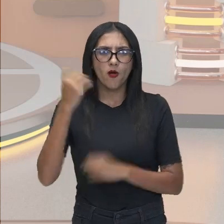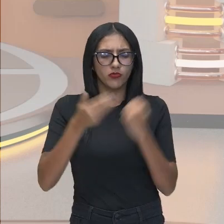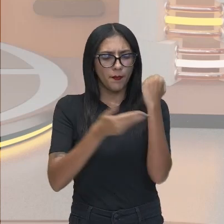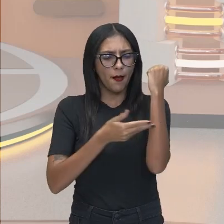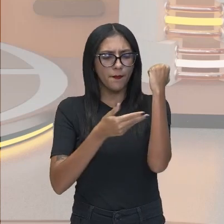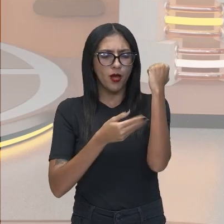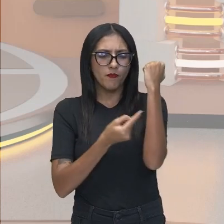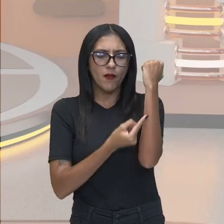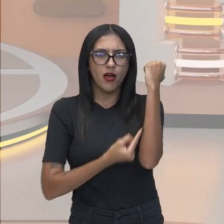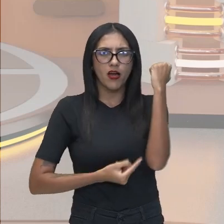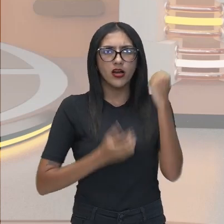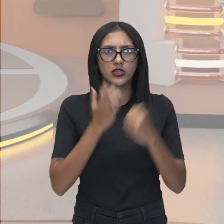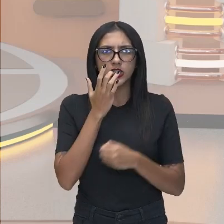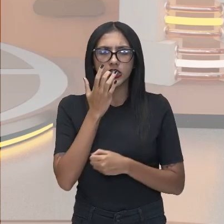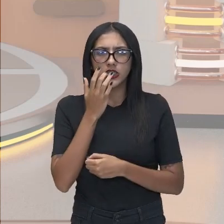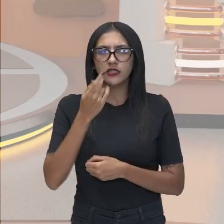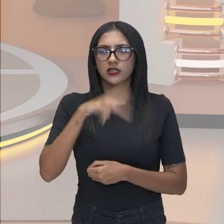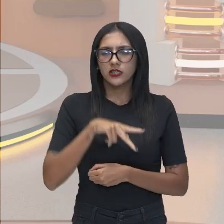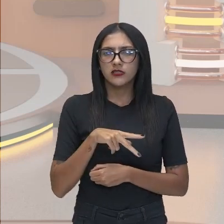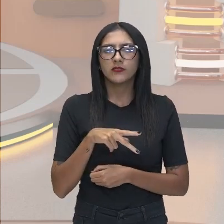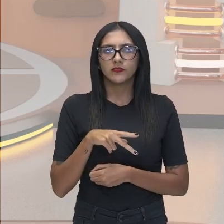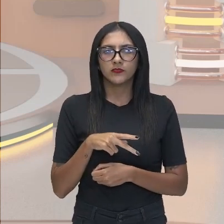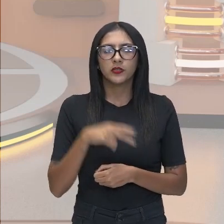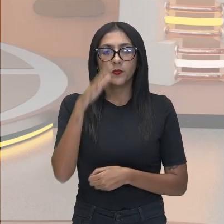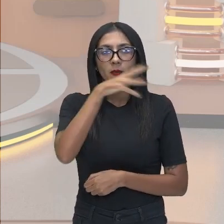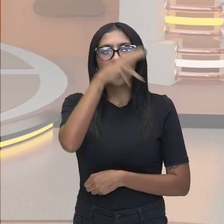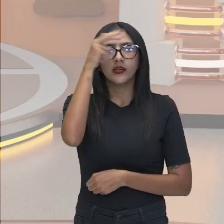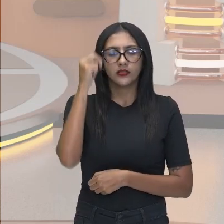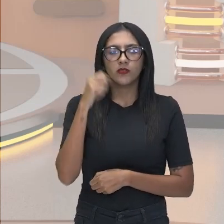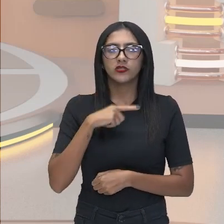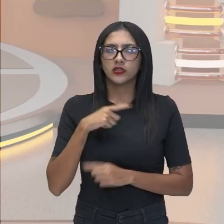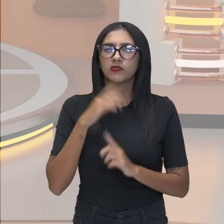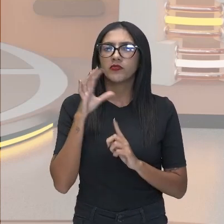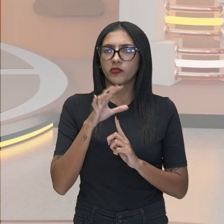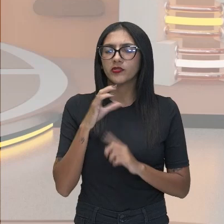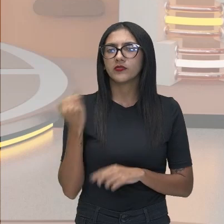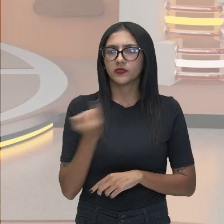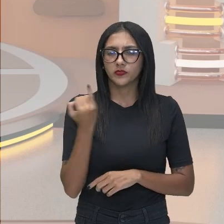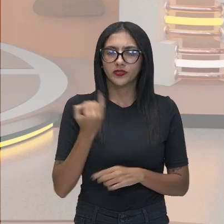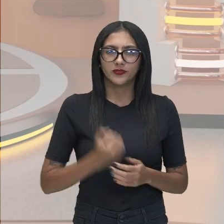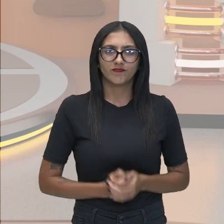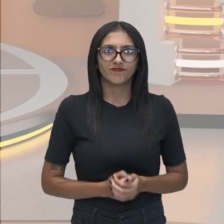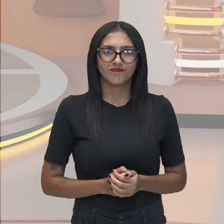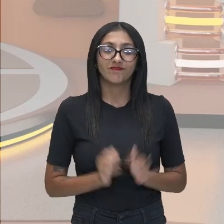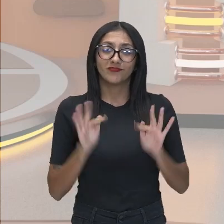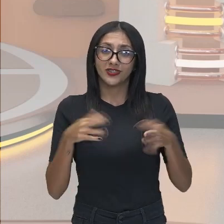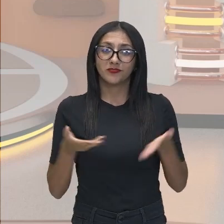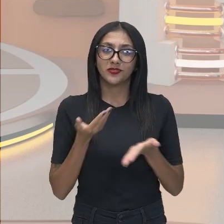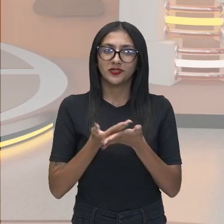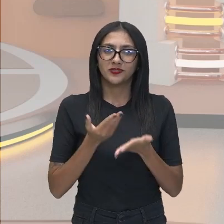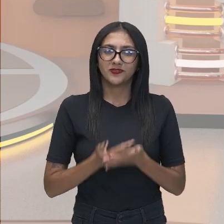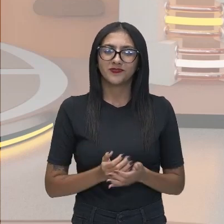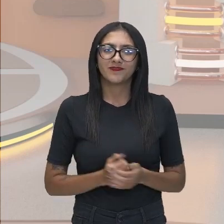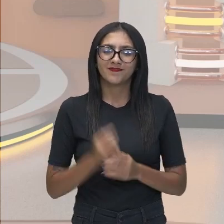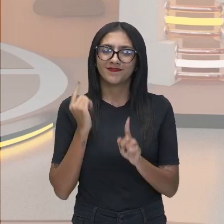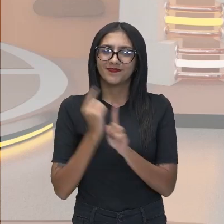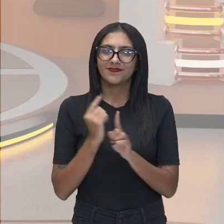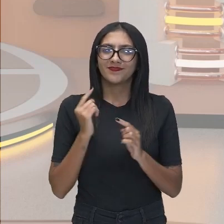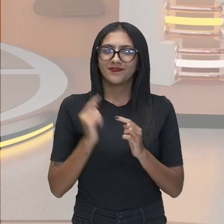influenciar em todo esse processo de urbanização do nosso país. Esta foi a nossa aula sobre urbanização